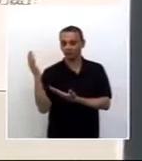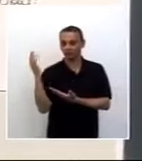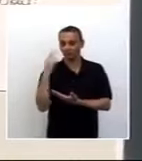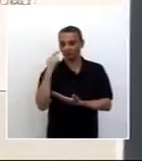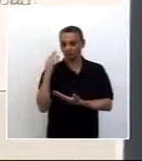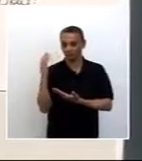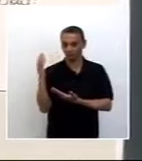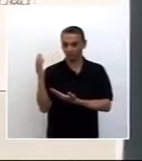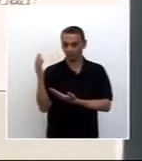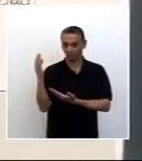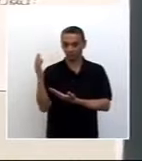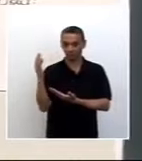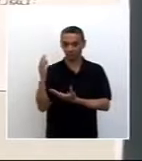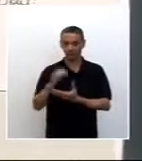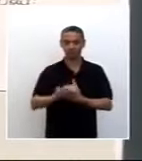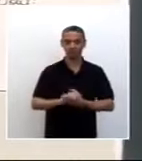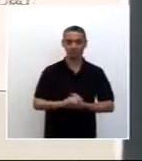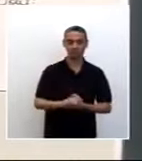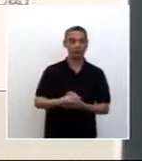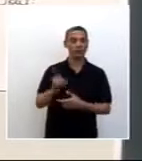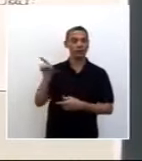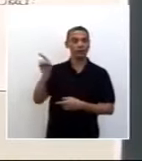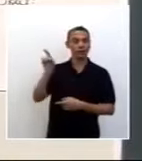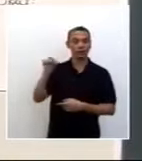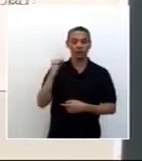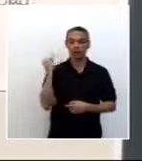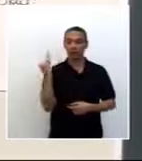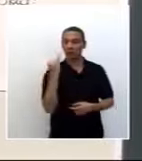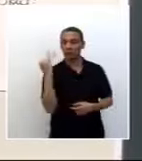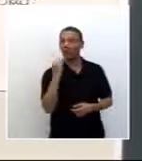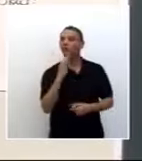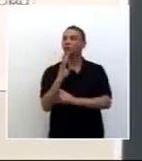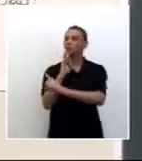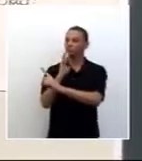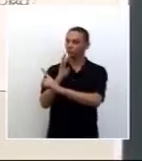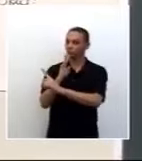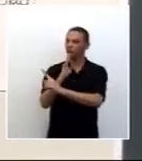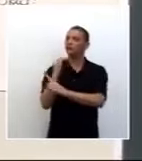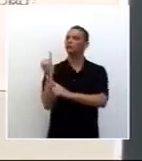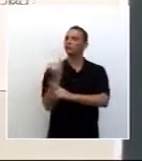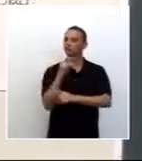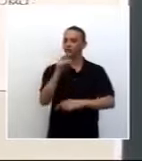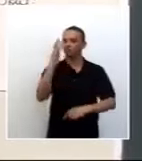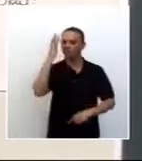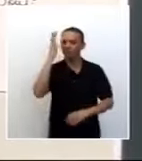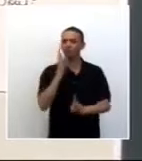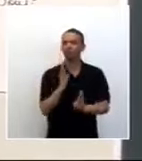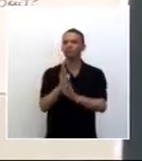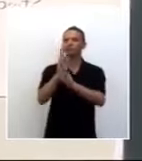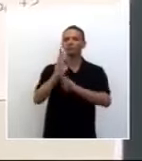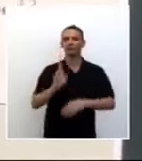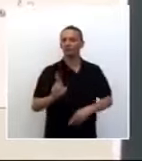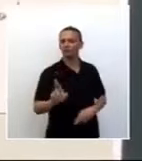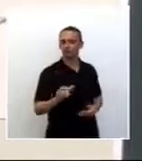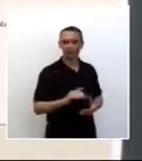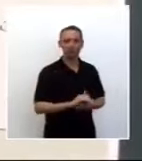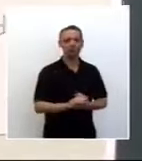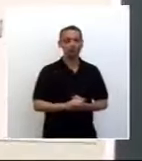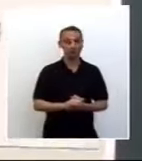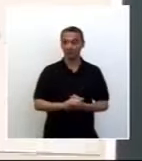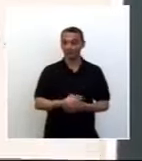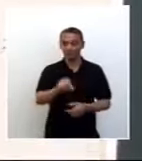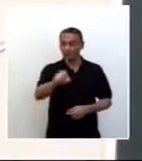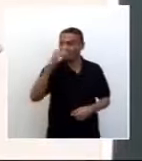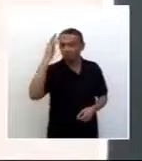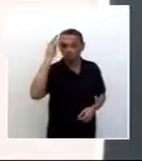question wh-v é importante você conhecer isso aqui só que facilita você encontrar sua resposta mas se